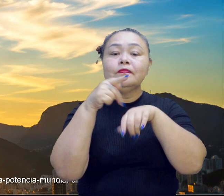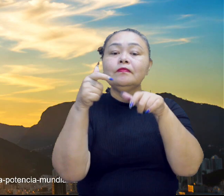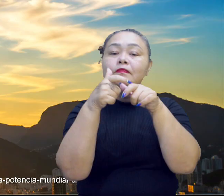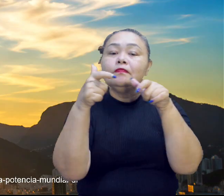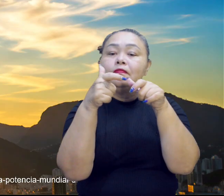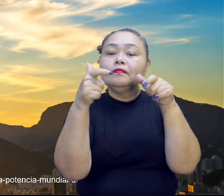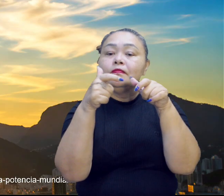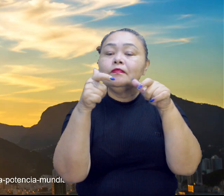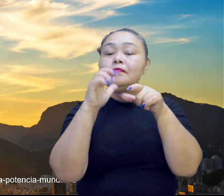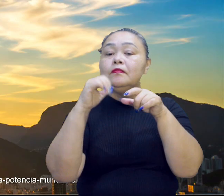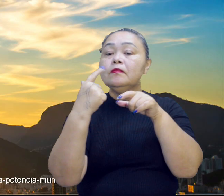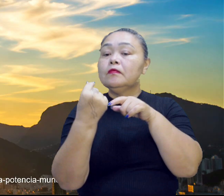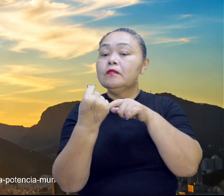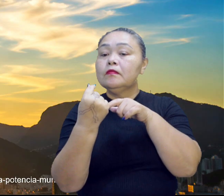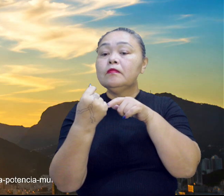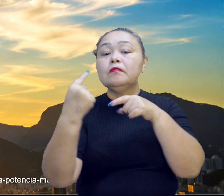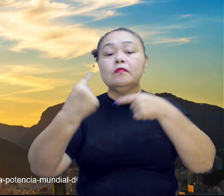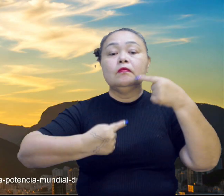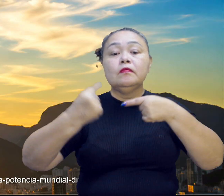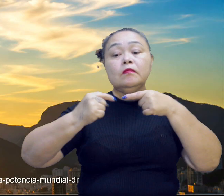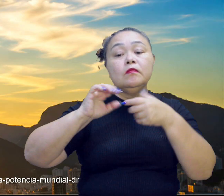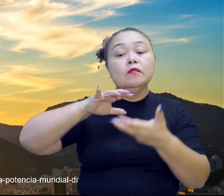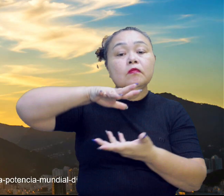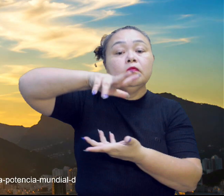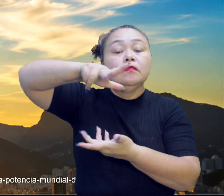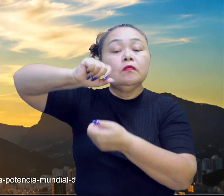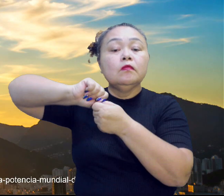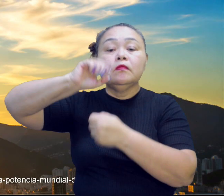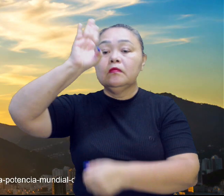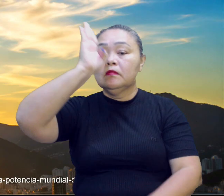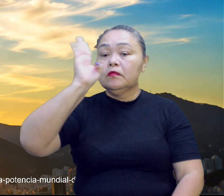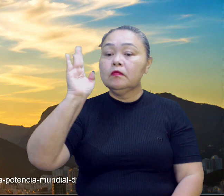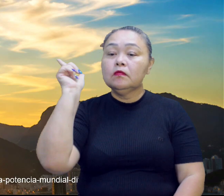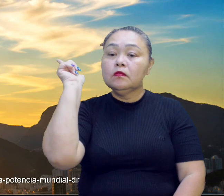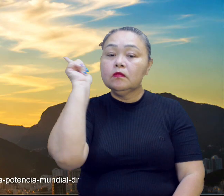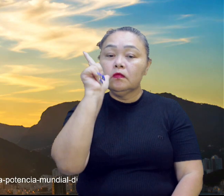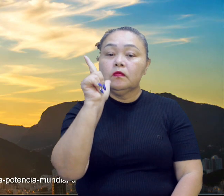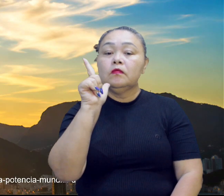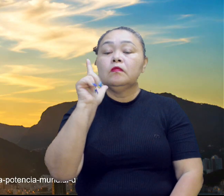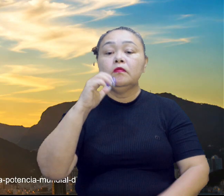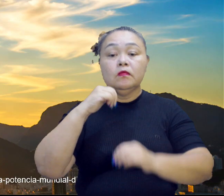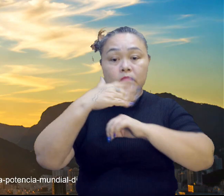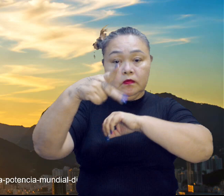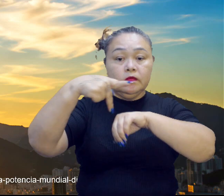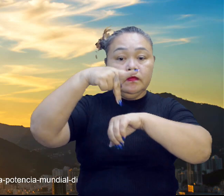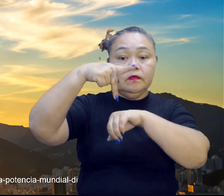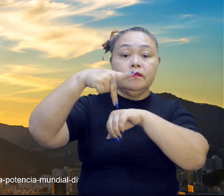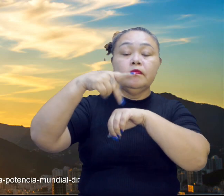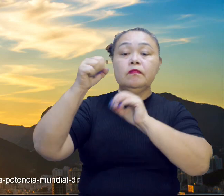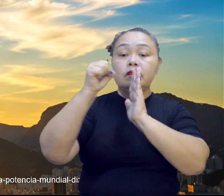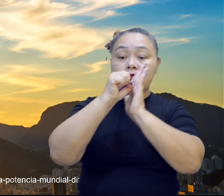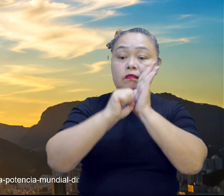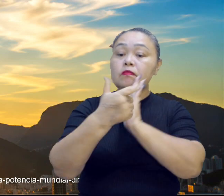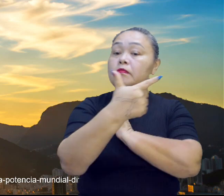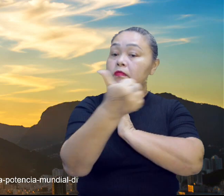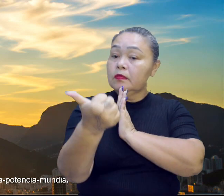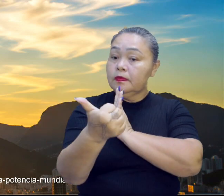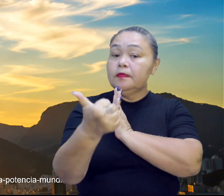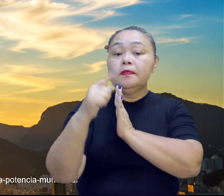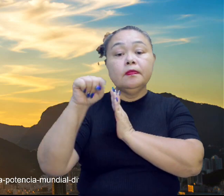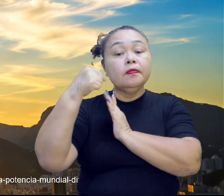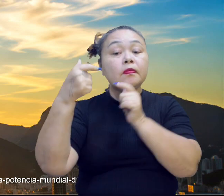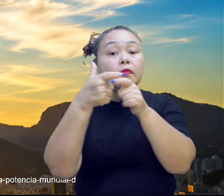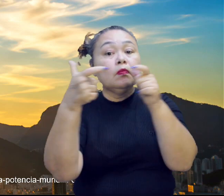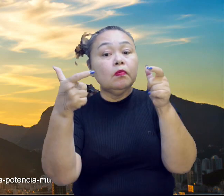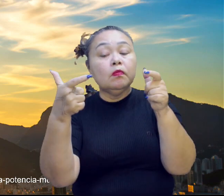que amplia sua influência econômica e política no mundo. O Brasil ganhou destaque internacional no século XXI